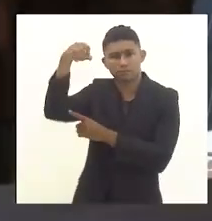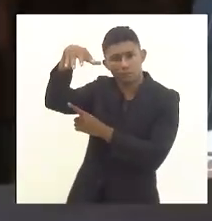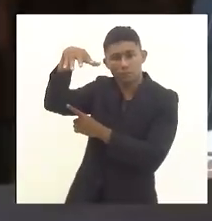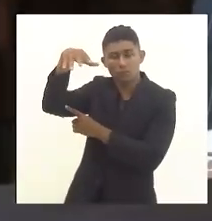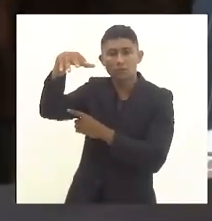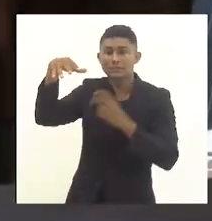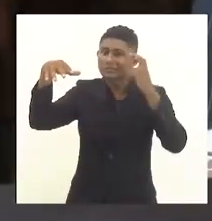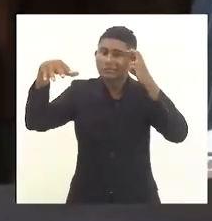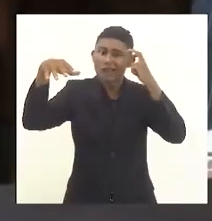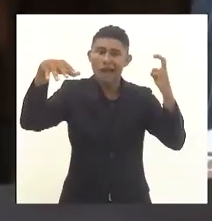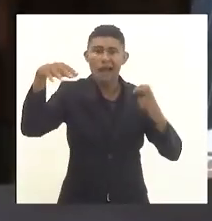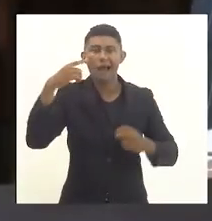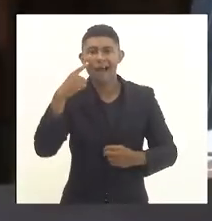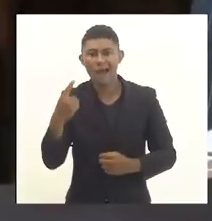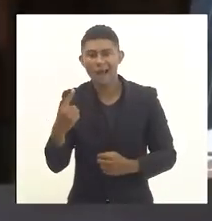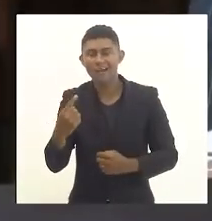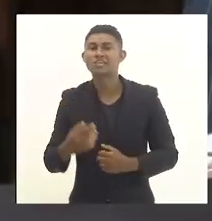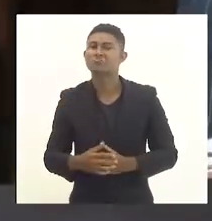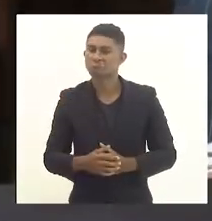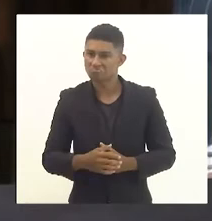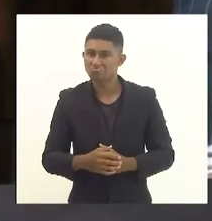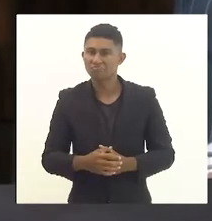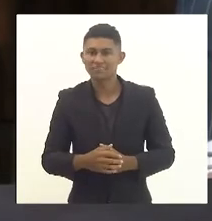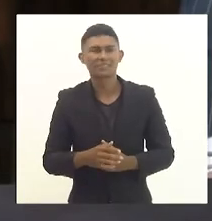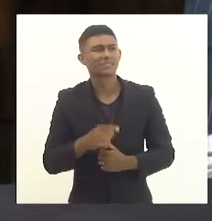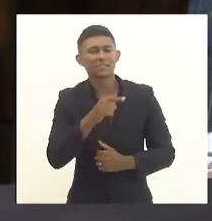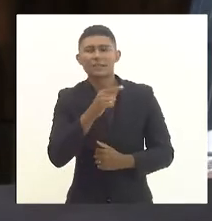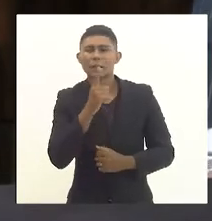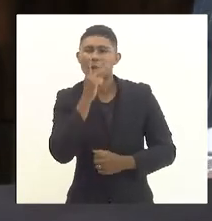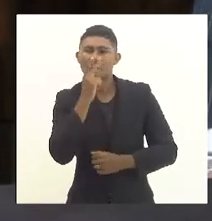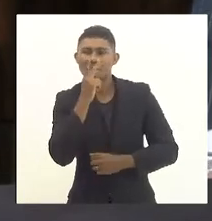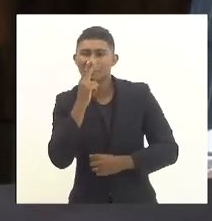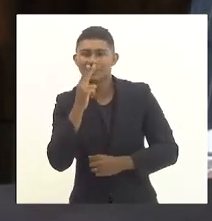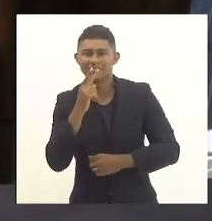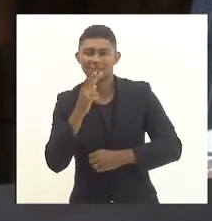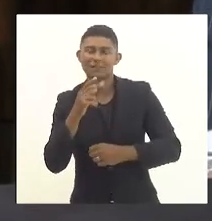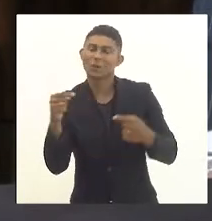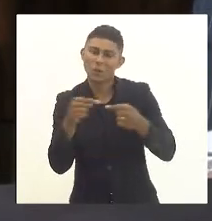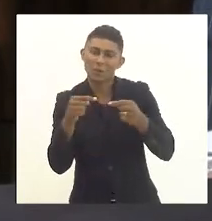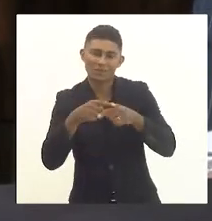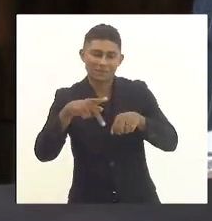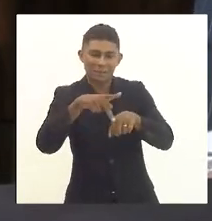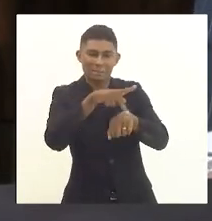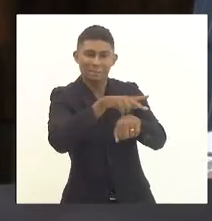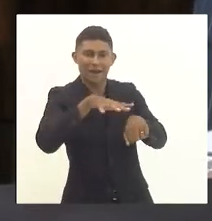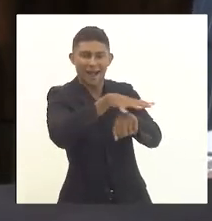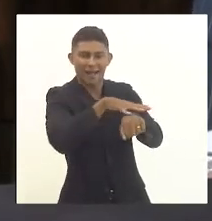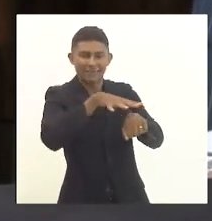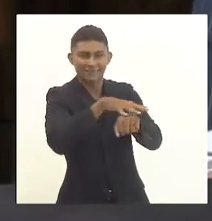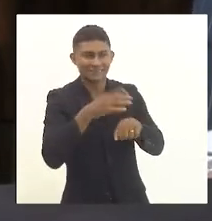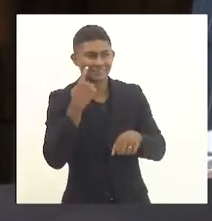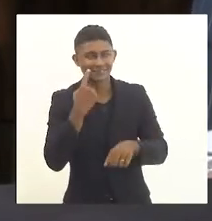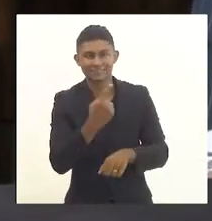Essa é um pouquinho diferente daquela que eu mostrei, porque ela é do estilo colonial, que ela é mais para praças, para outros locais.